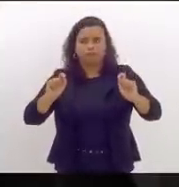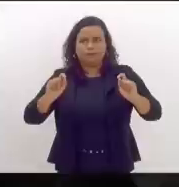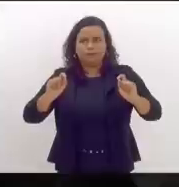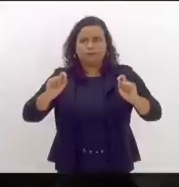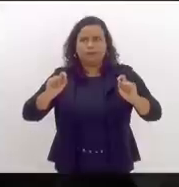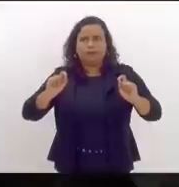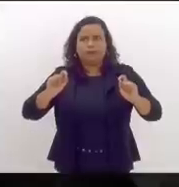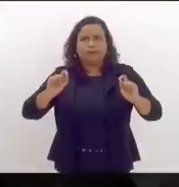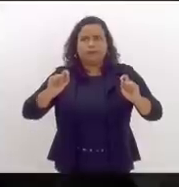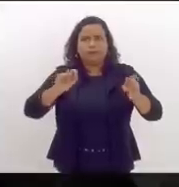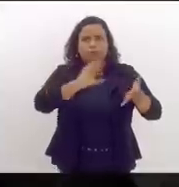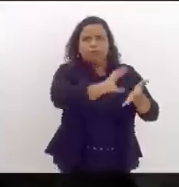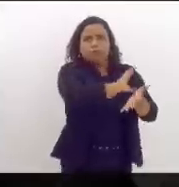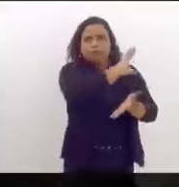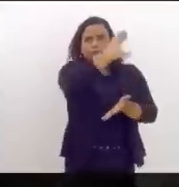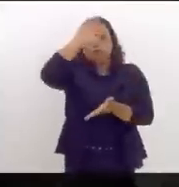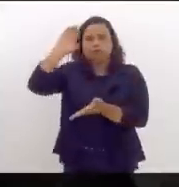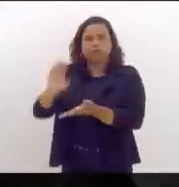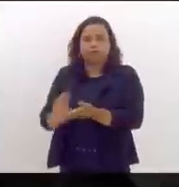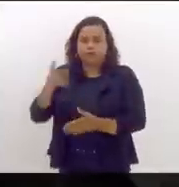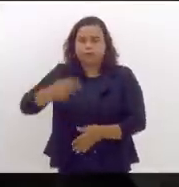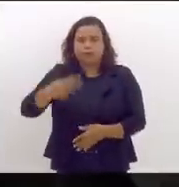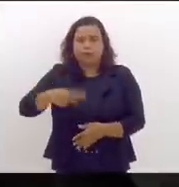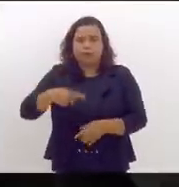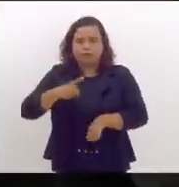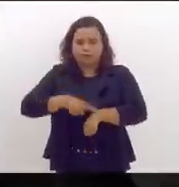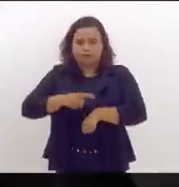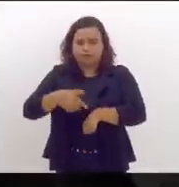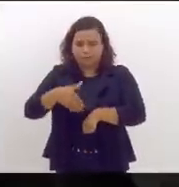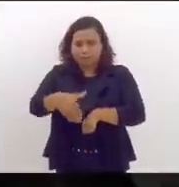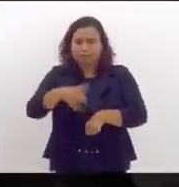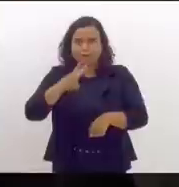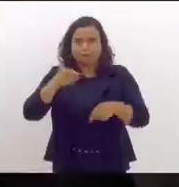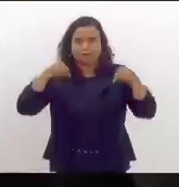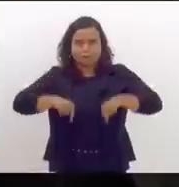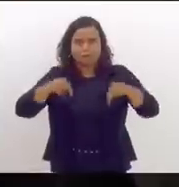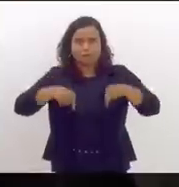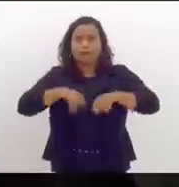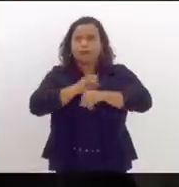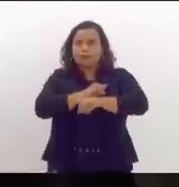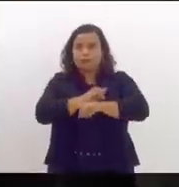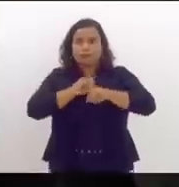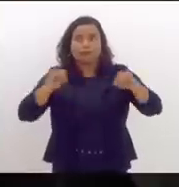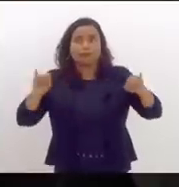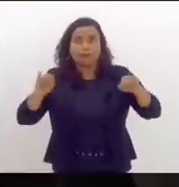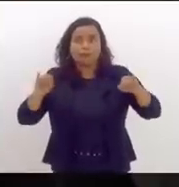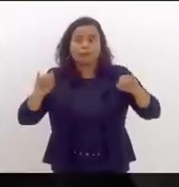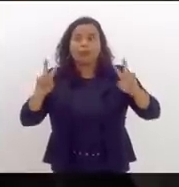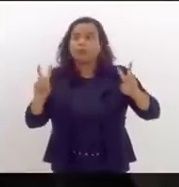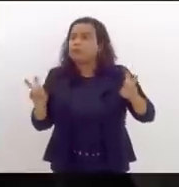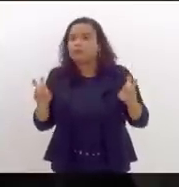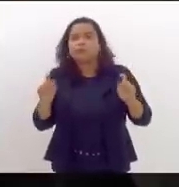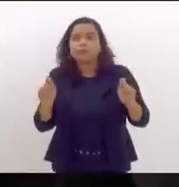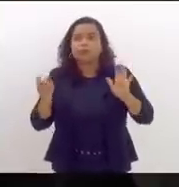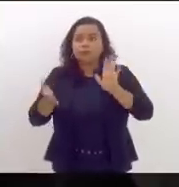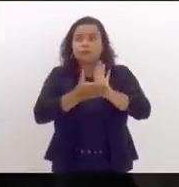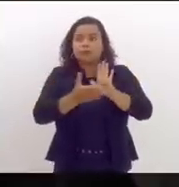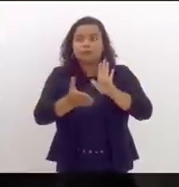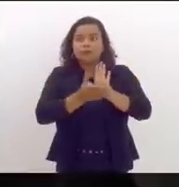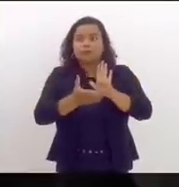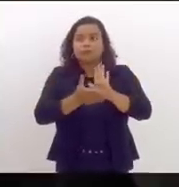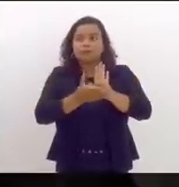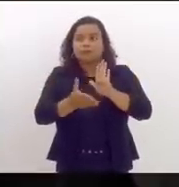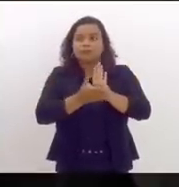mandaria para essa casa Possivelmente nas próximas horas uma mensagem propondo